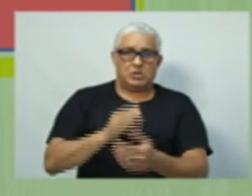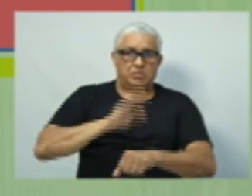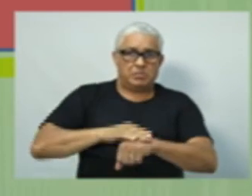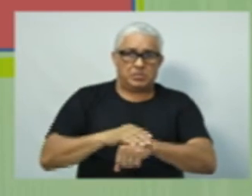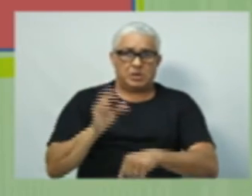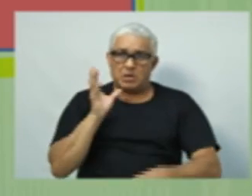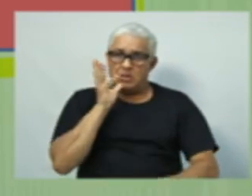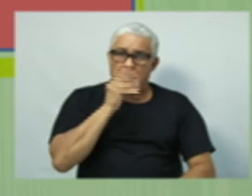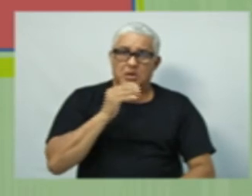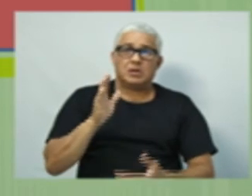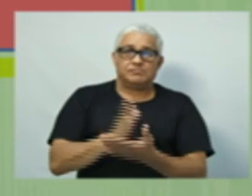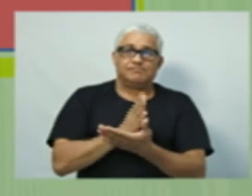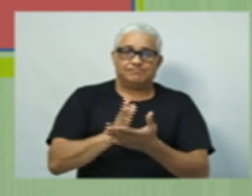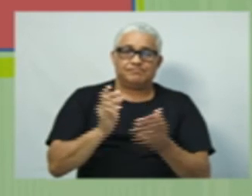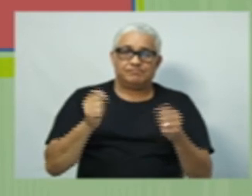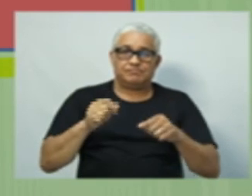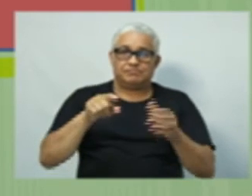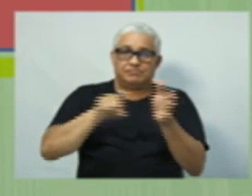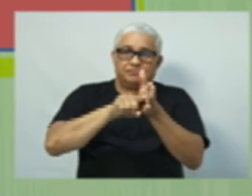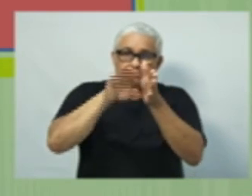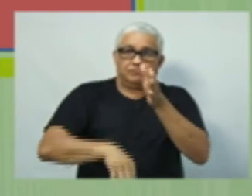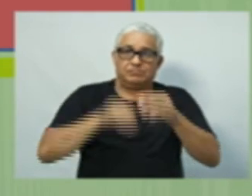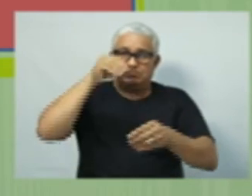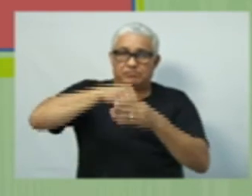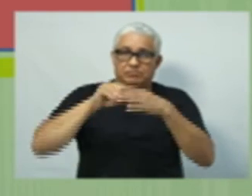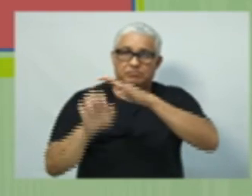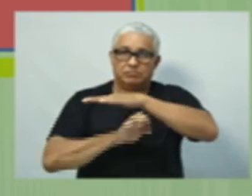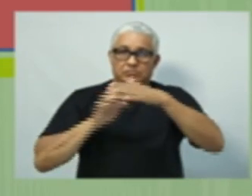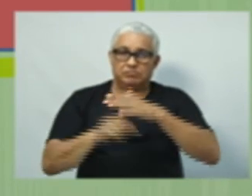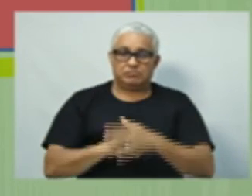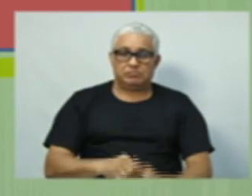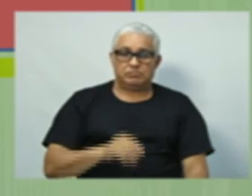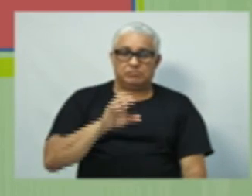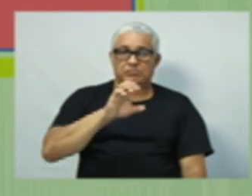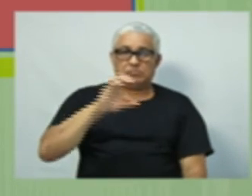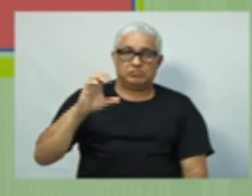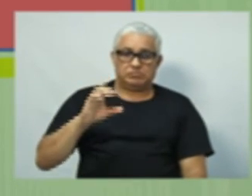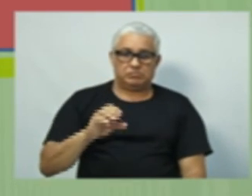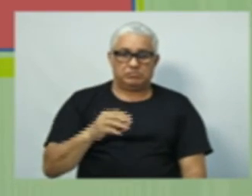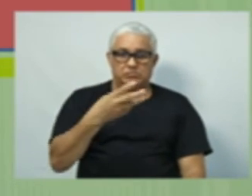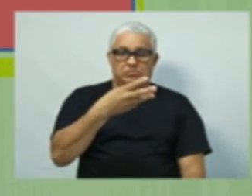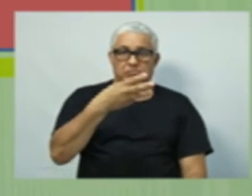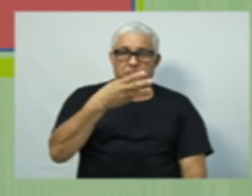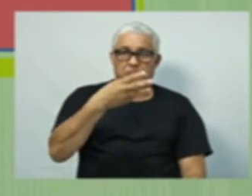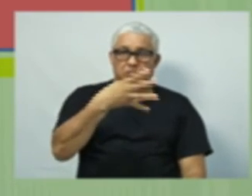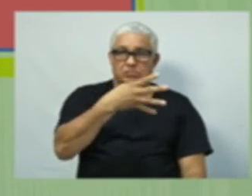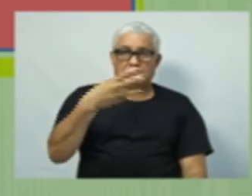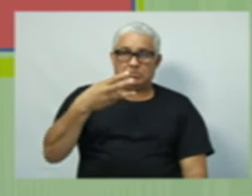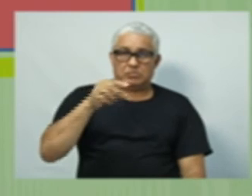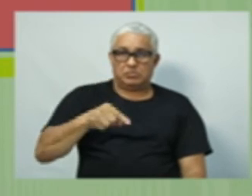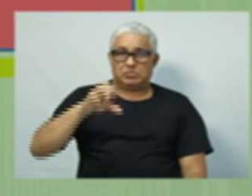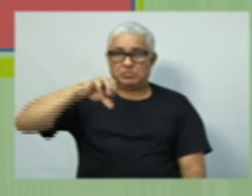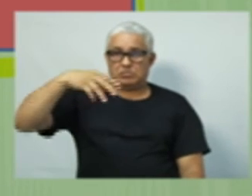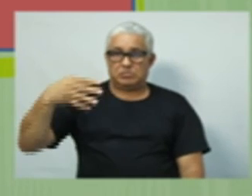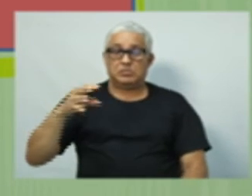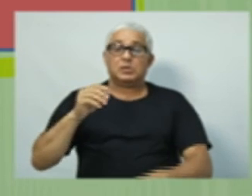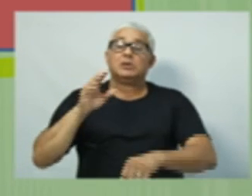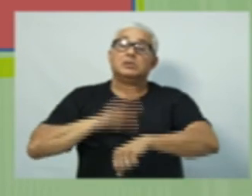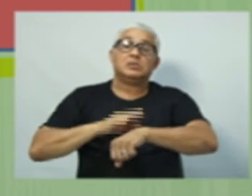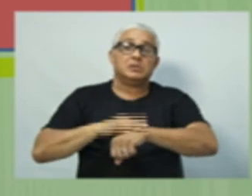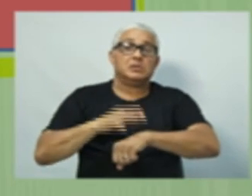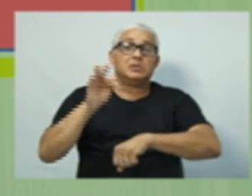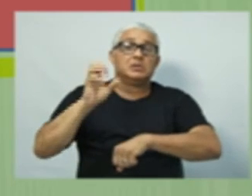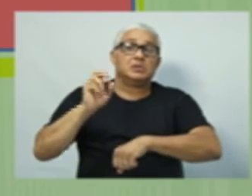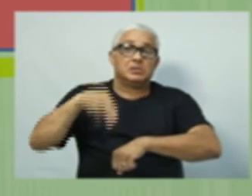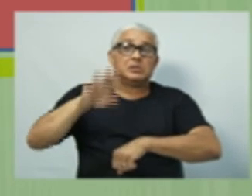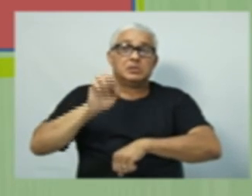causando alguns impactos negativos da empresa então ciclo de caixa aqui de 43,94 por cento indica o tempo que não ao fornecedor